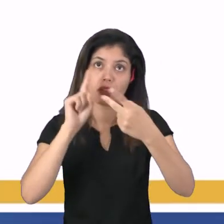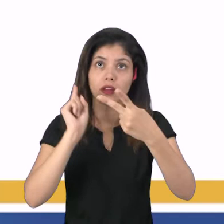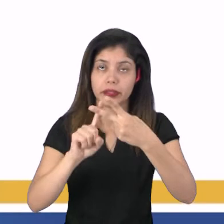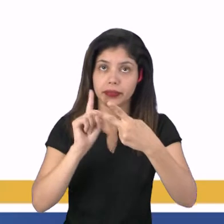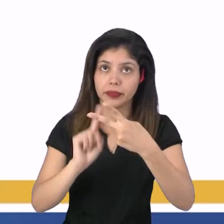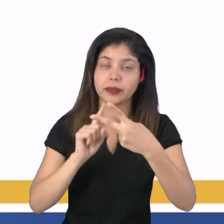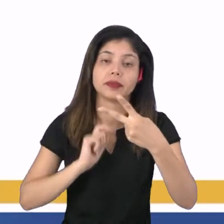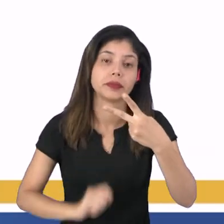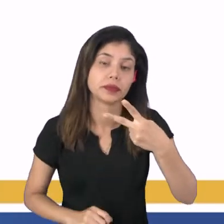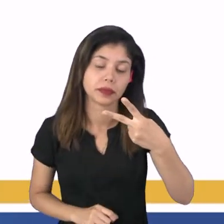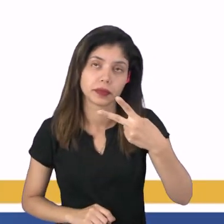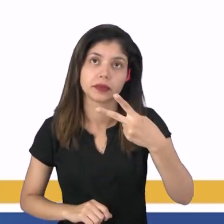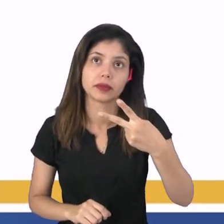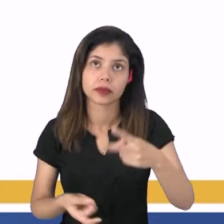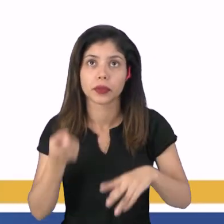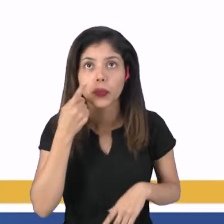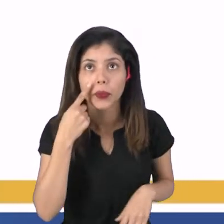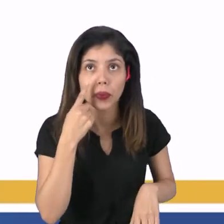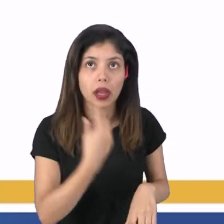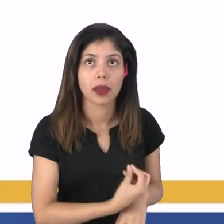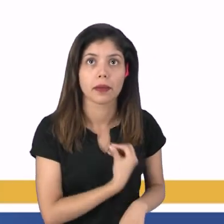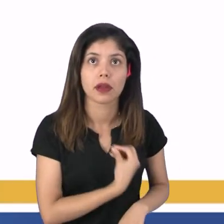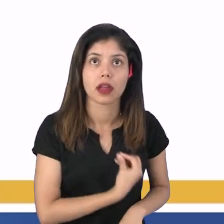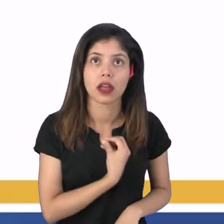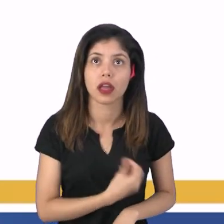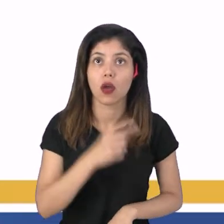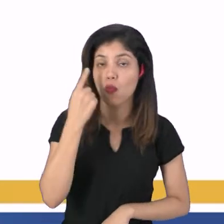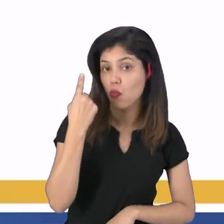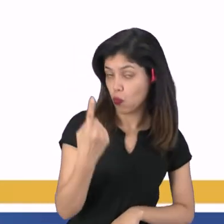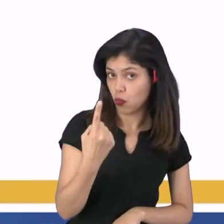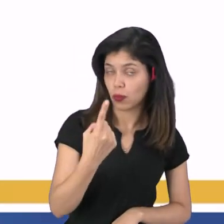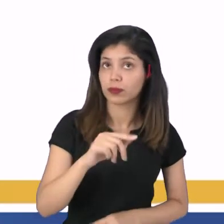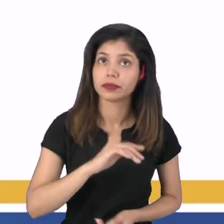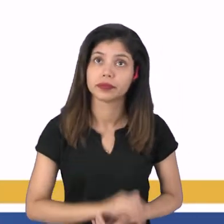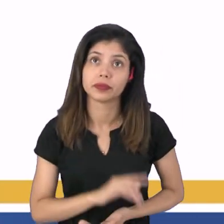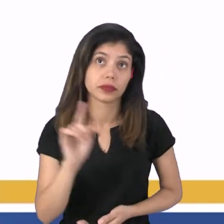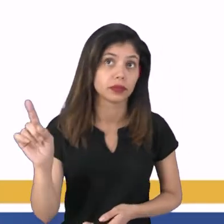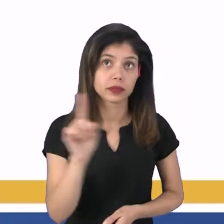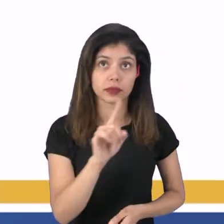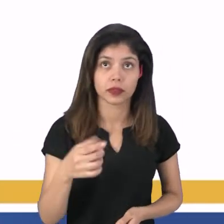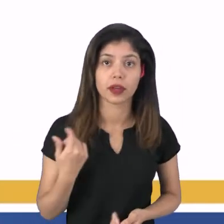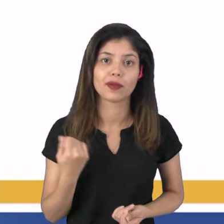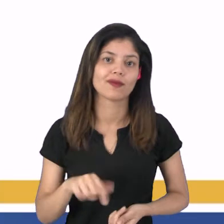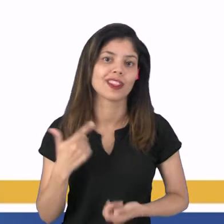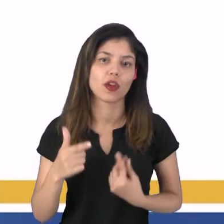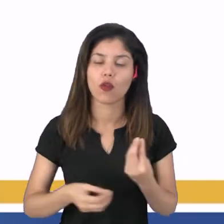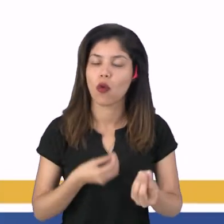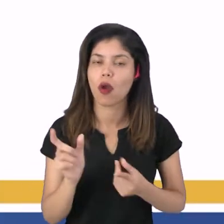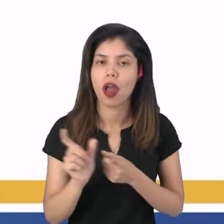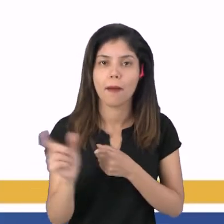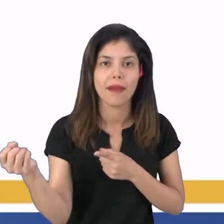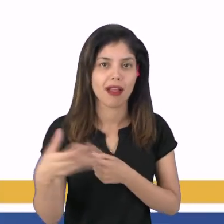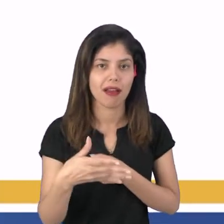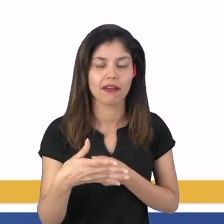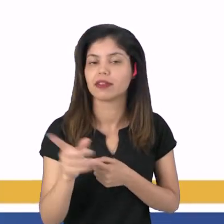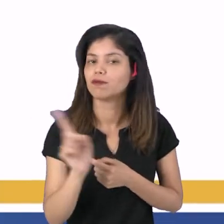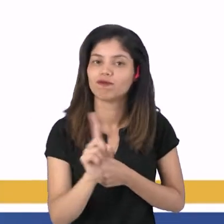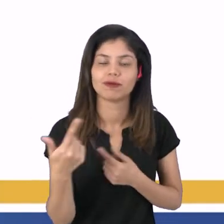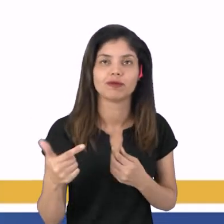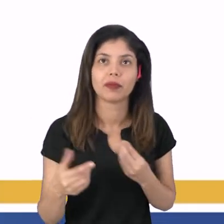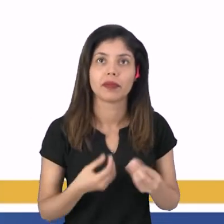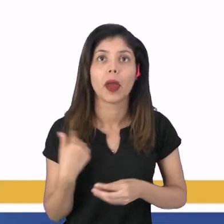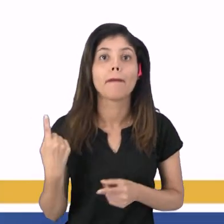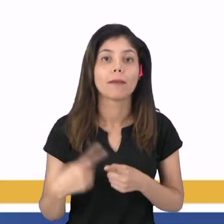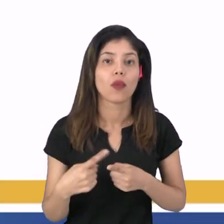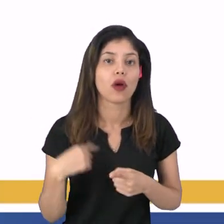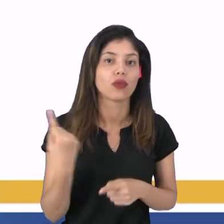do sufixo ec. Note que a presença de apenas um desses afixos não é suficiente para formar uma nova palavra, pois em